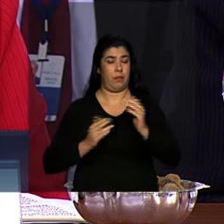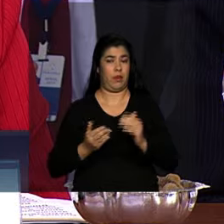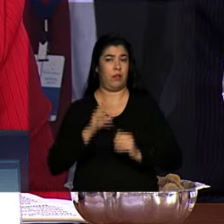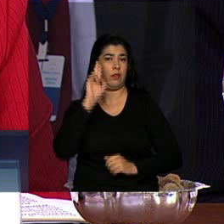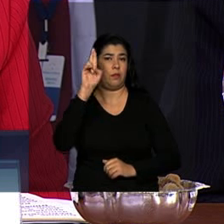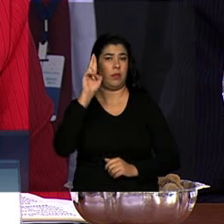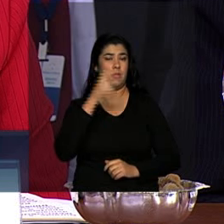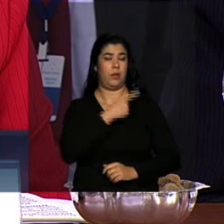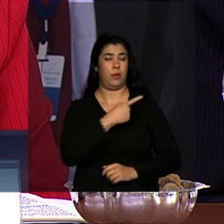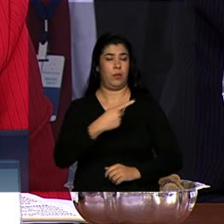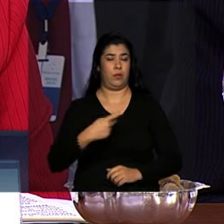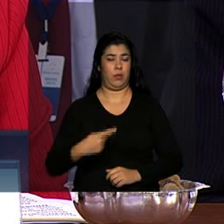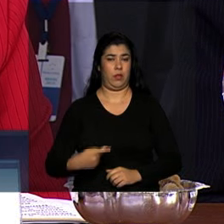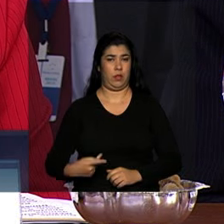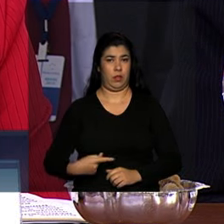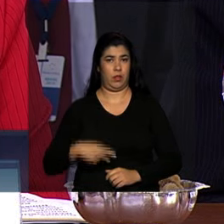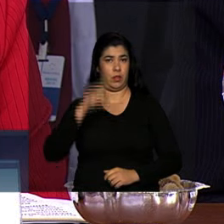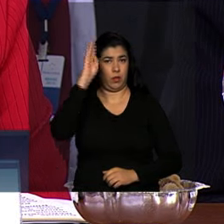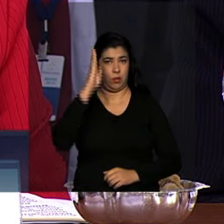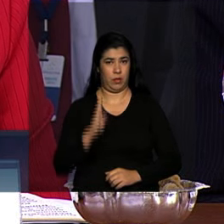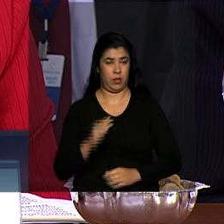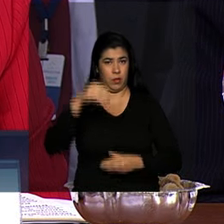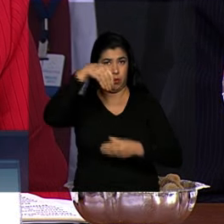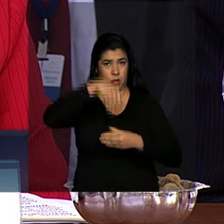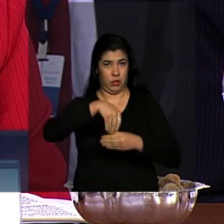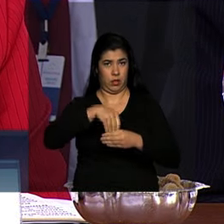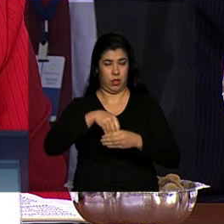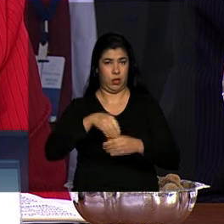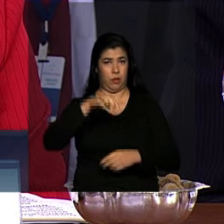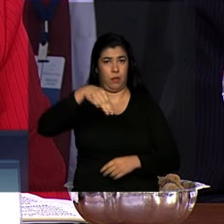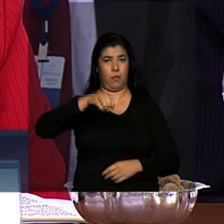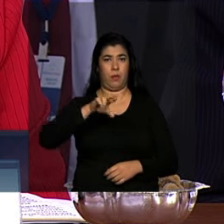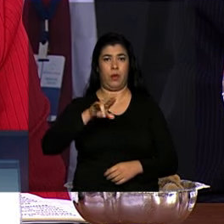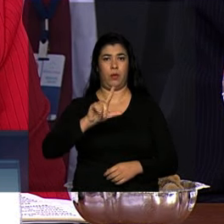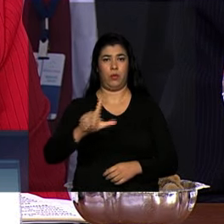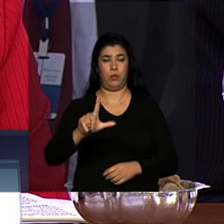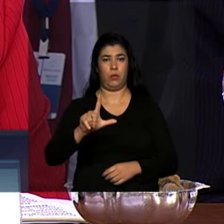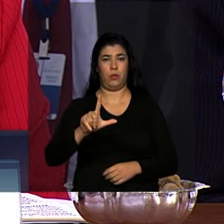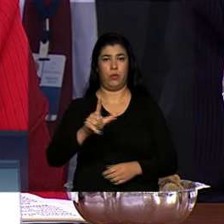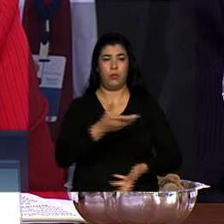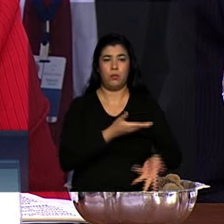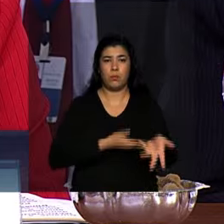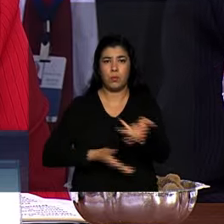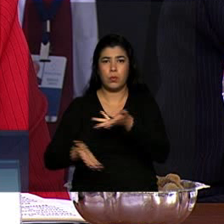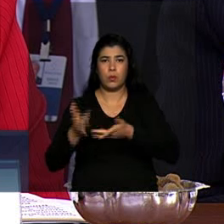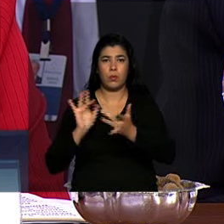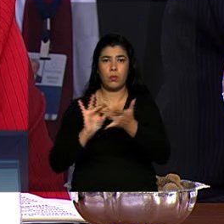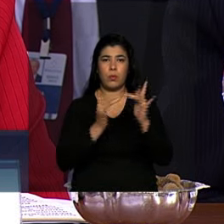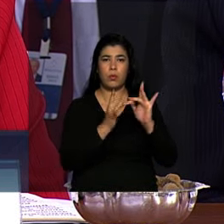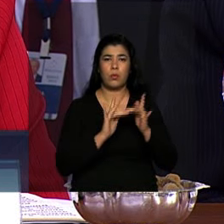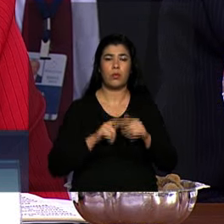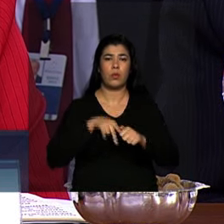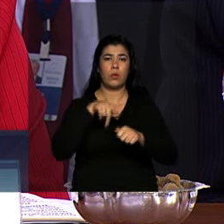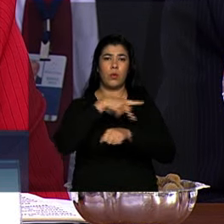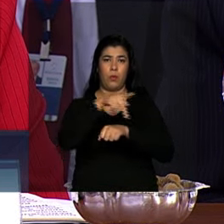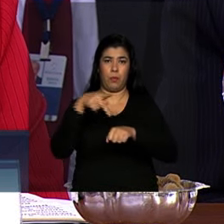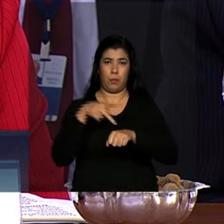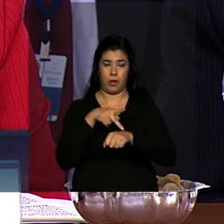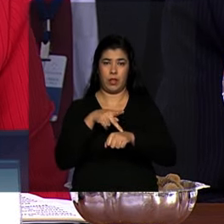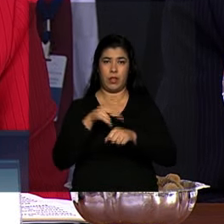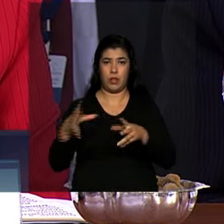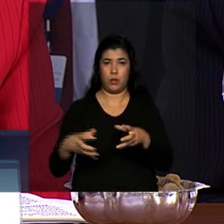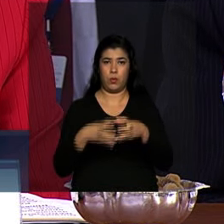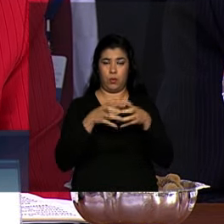Mercosul, trabalhamos com os demais países do bloco no aperfeiçoamento da